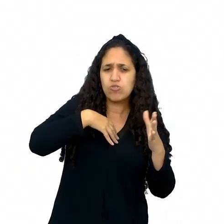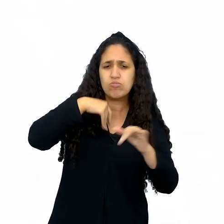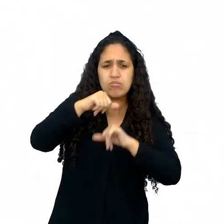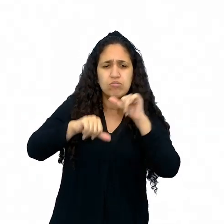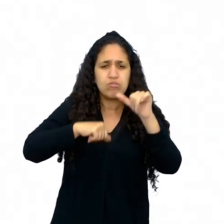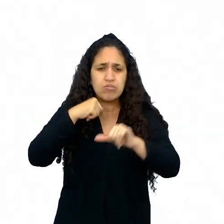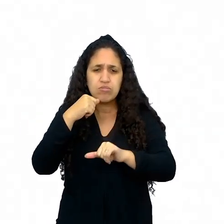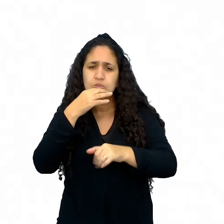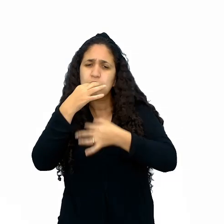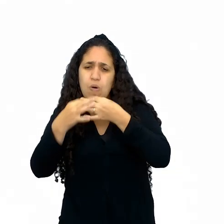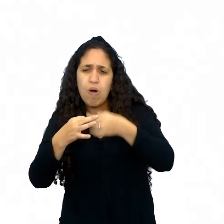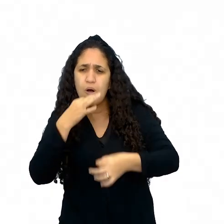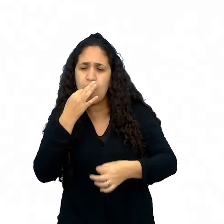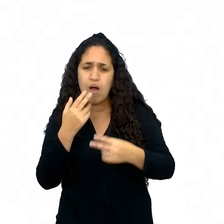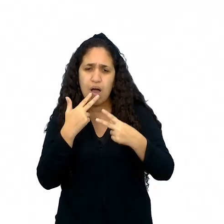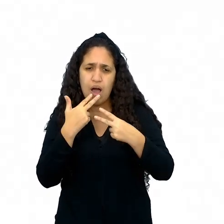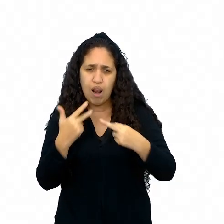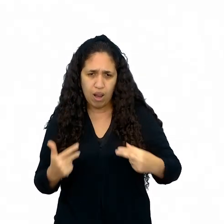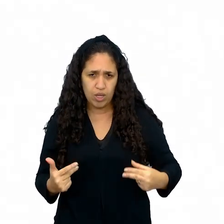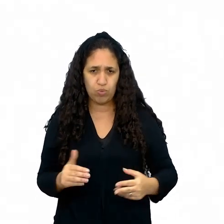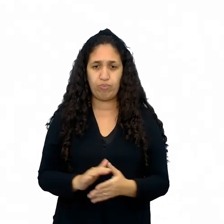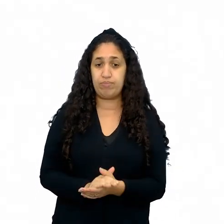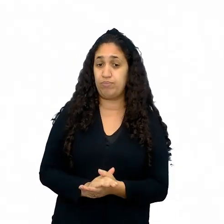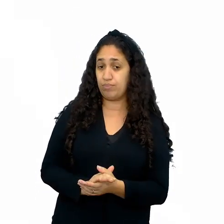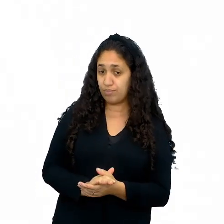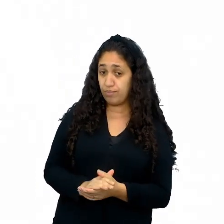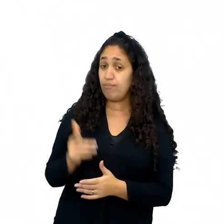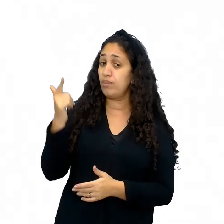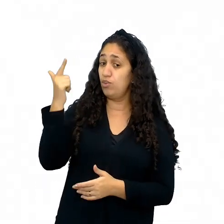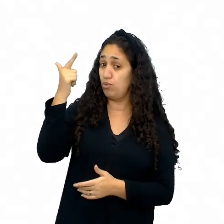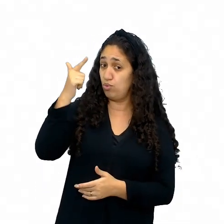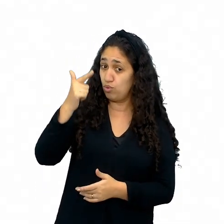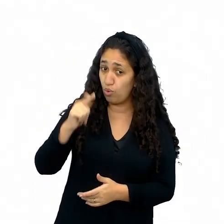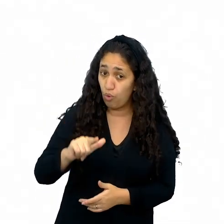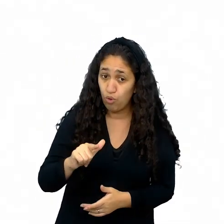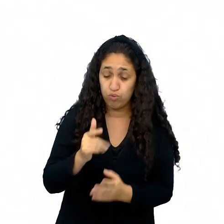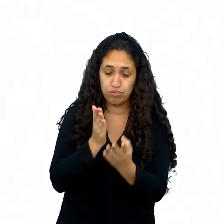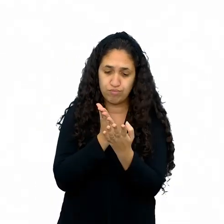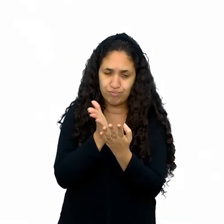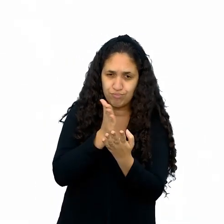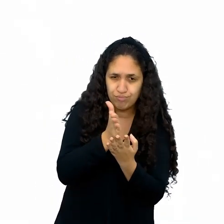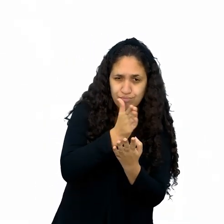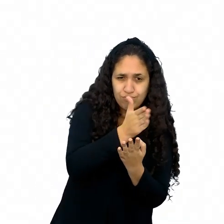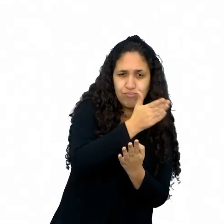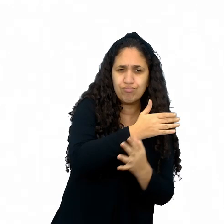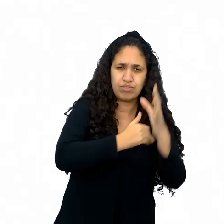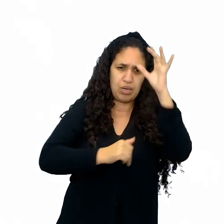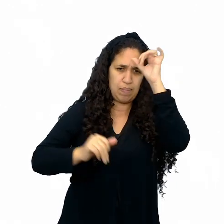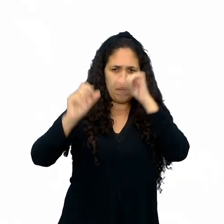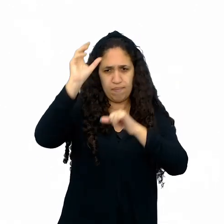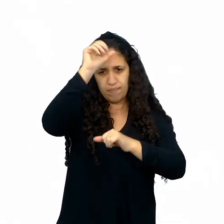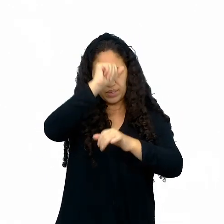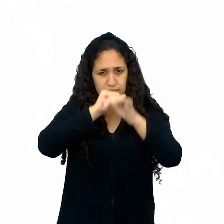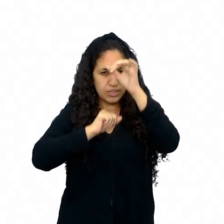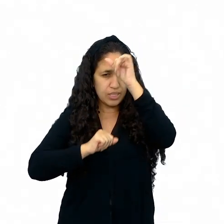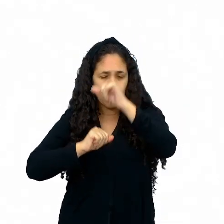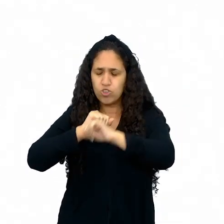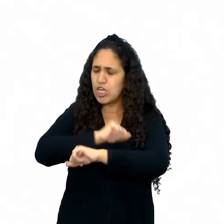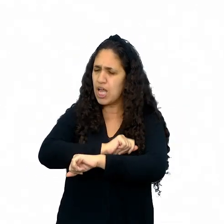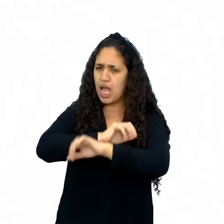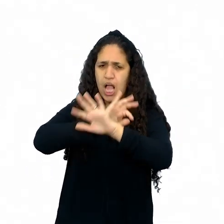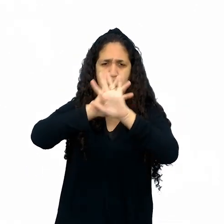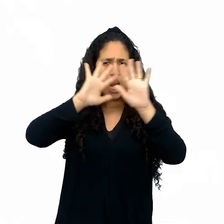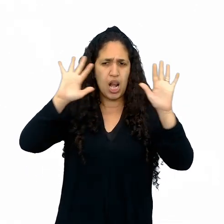crítico da língua. Retomamos aqui os indicadores de aprendizagem, de forma que eles fiquem